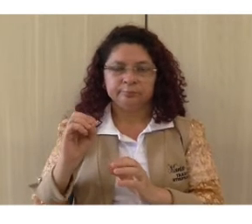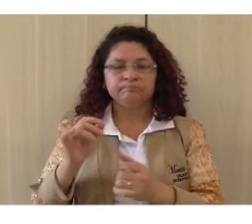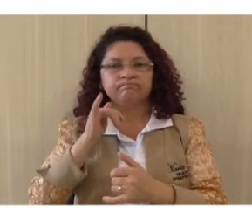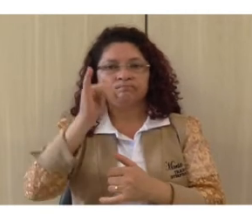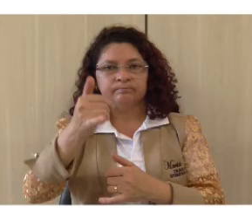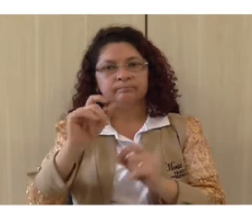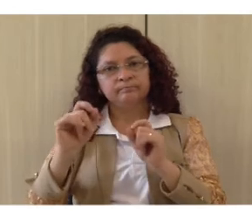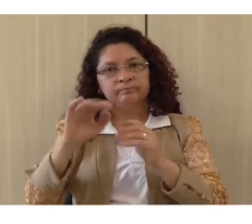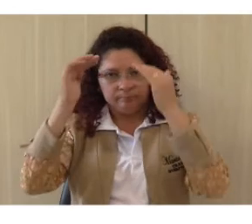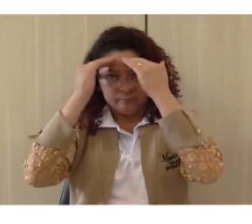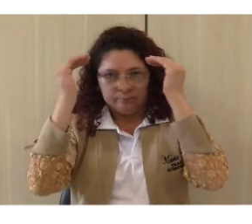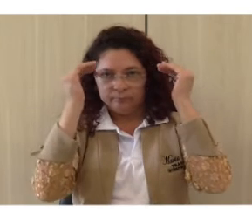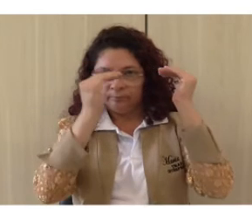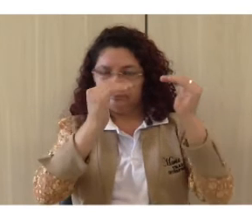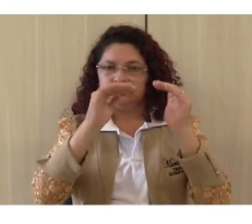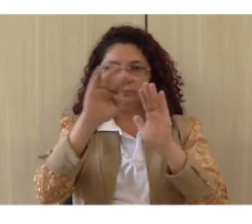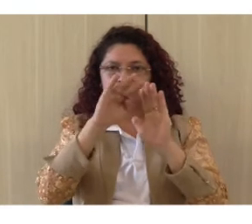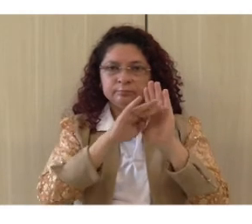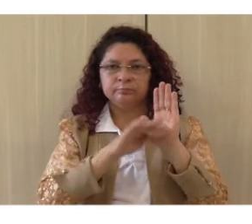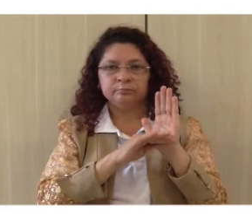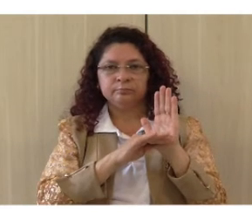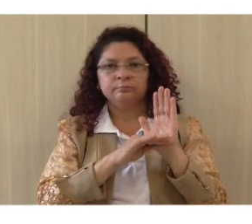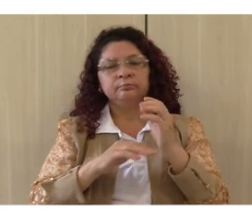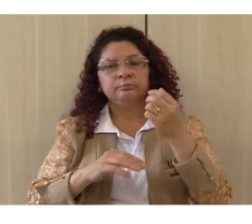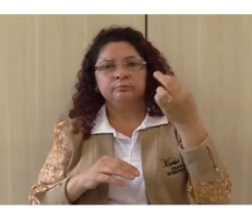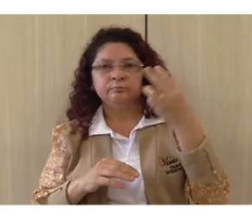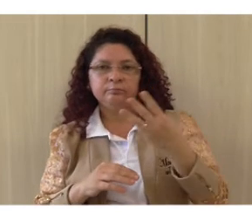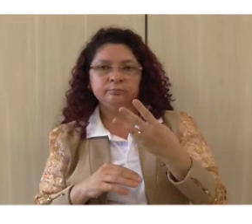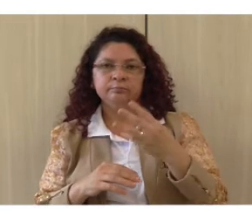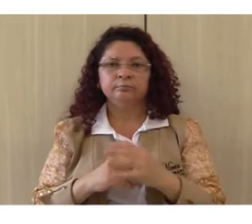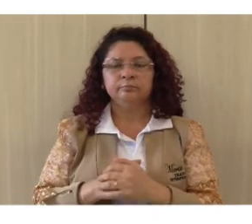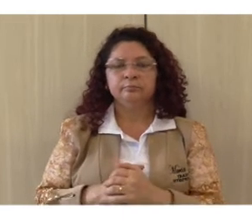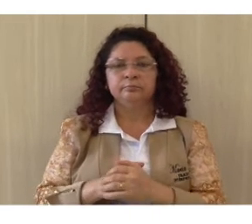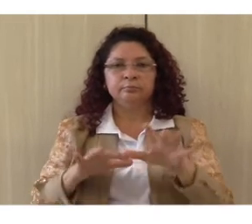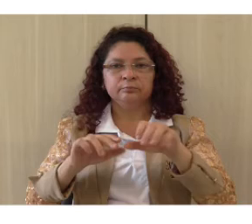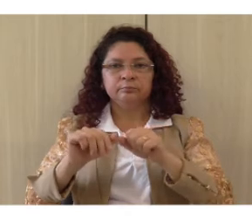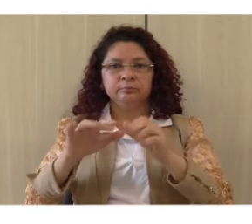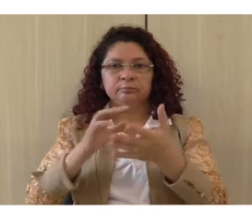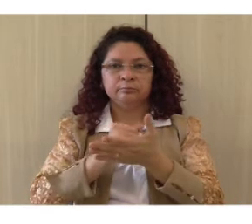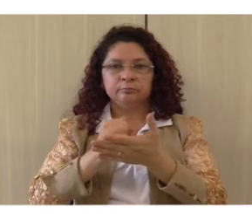atribuída respeitando-se as competências estabelecidas no edital 3, no anexo